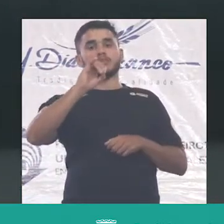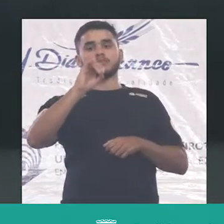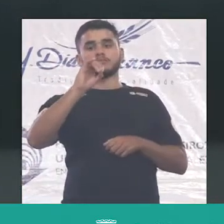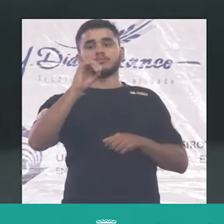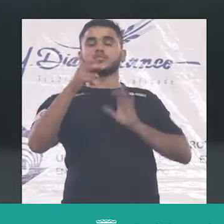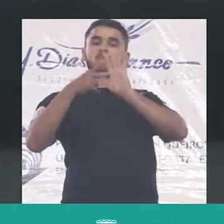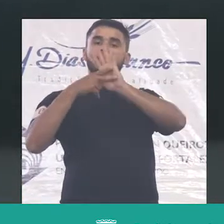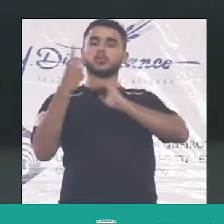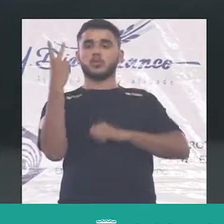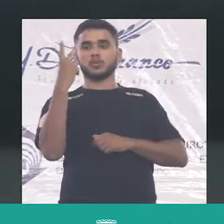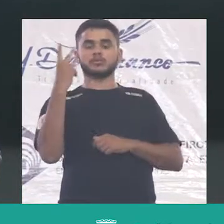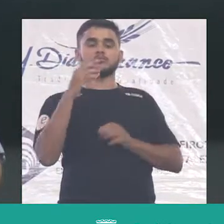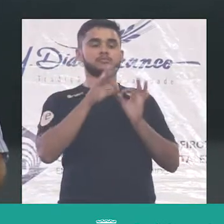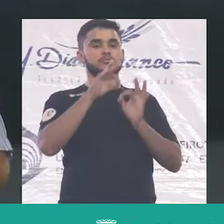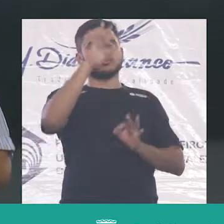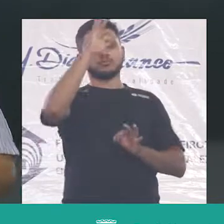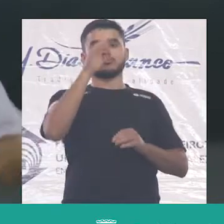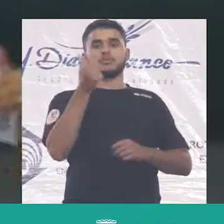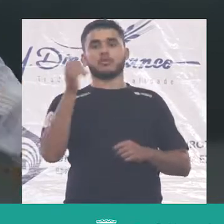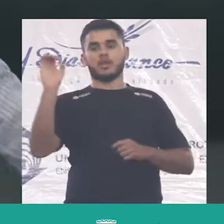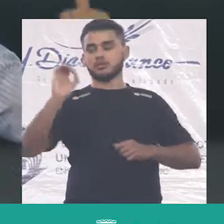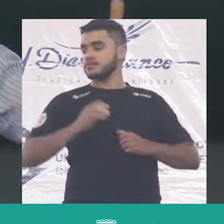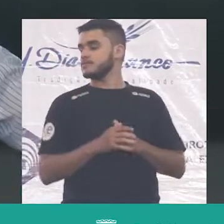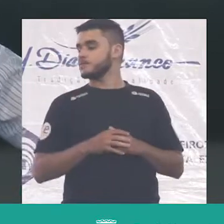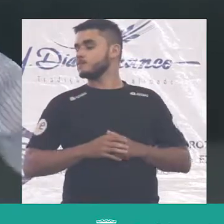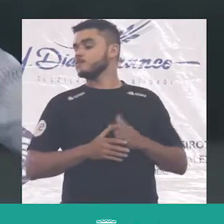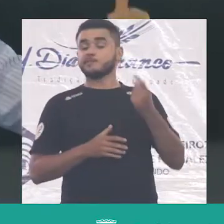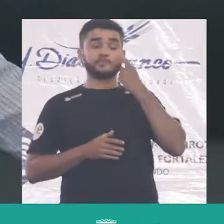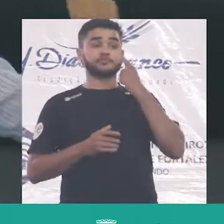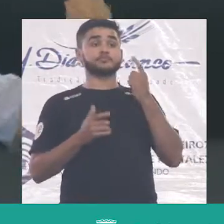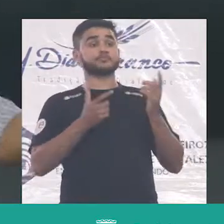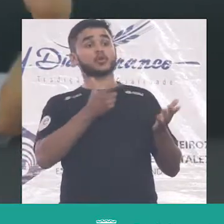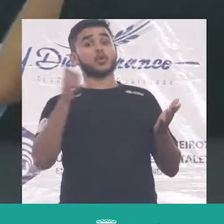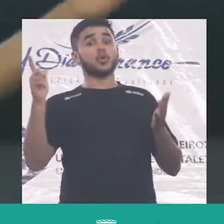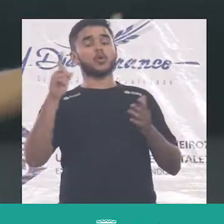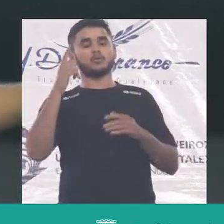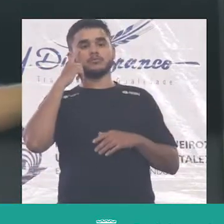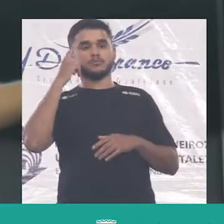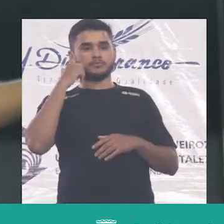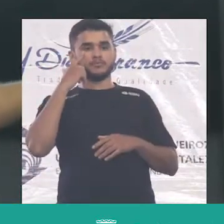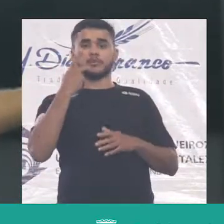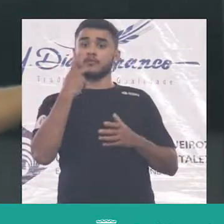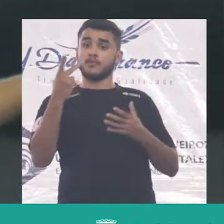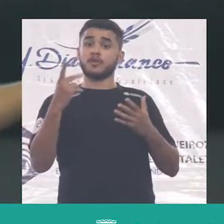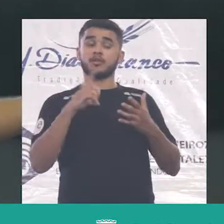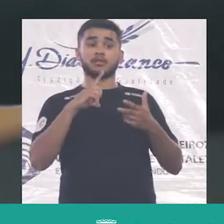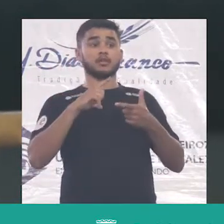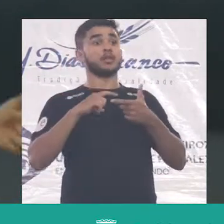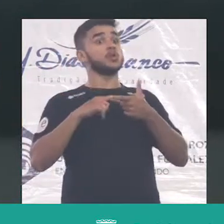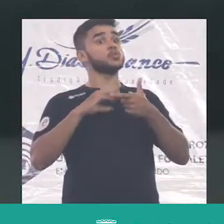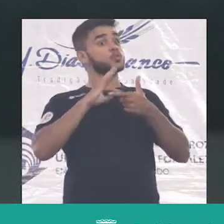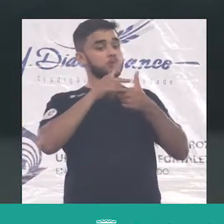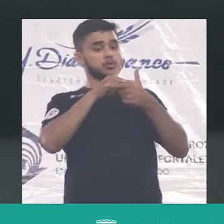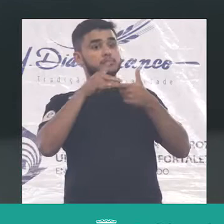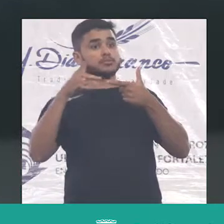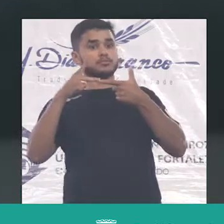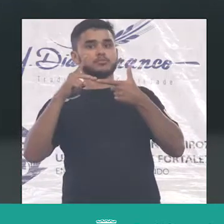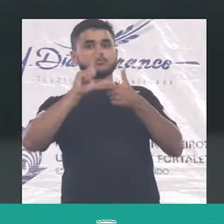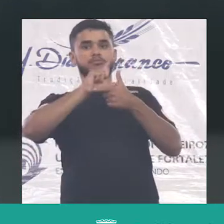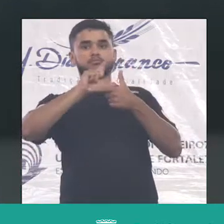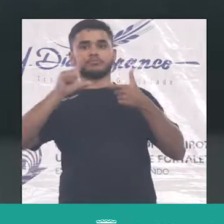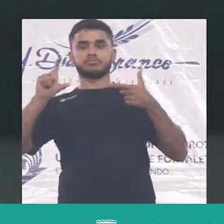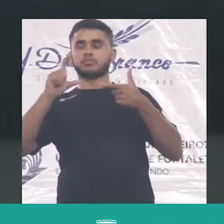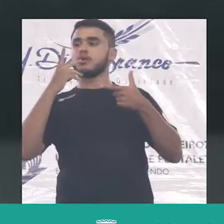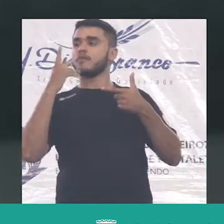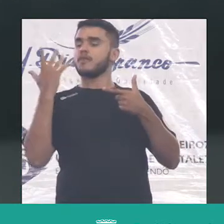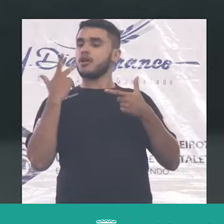10. Continua. E a segunda figura é um paralelepípedo, de dimensões igual a 4, 5 e